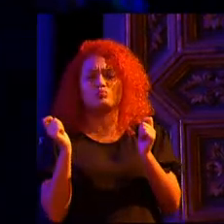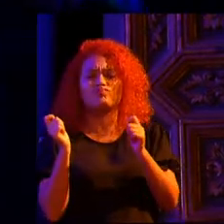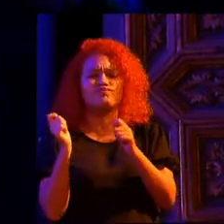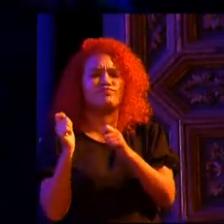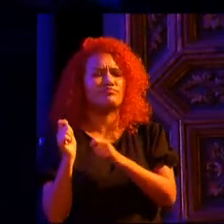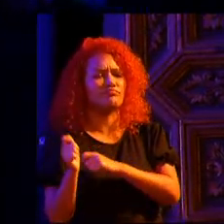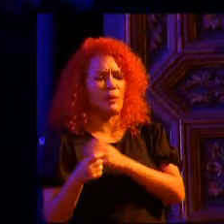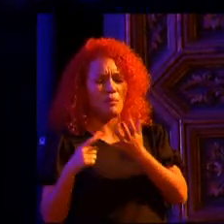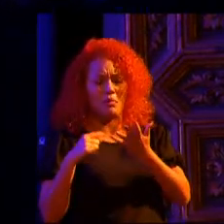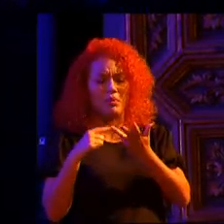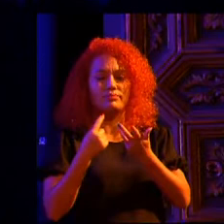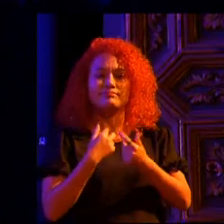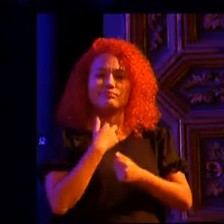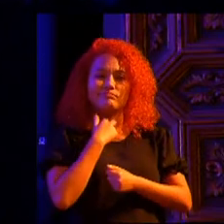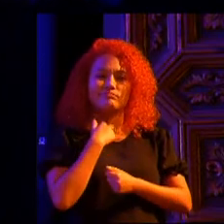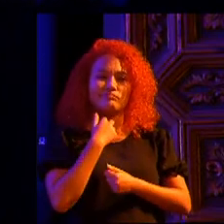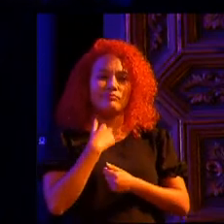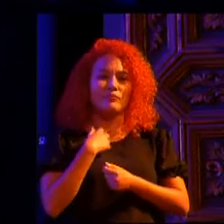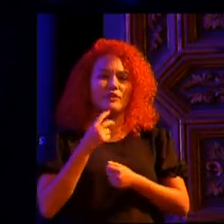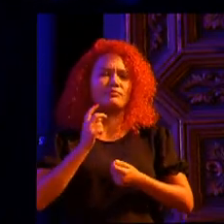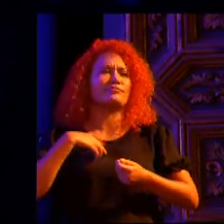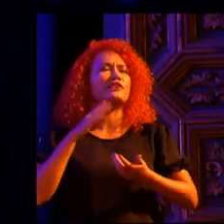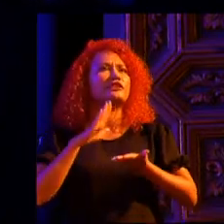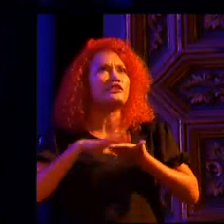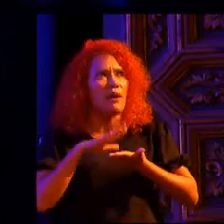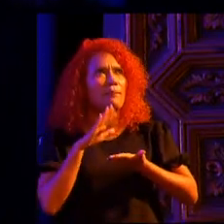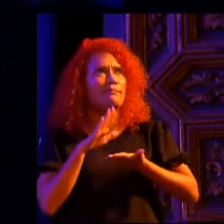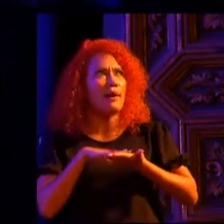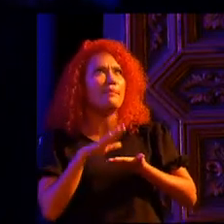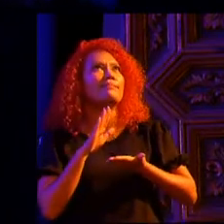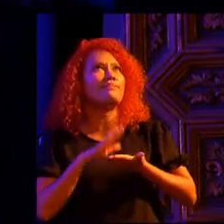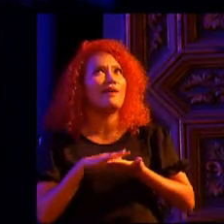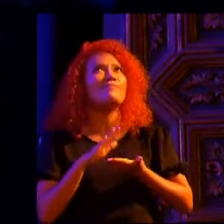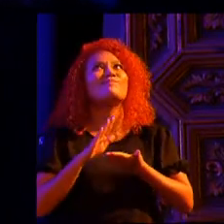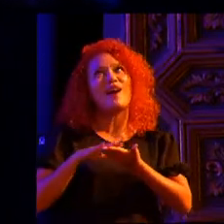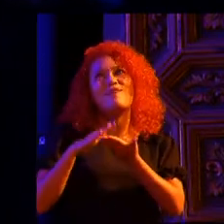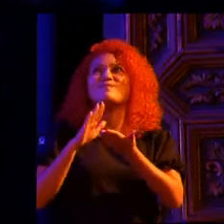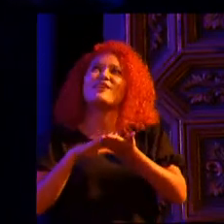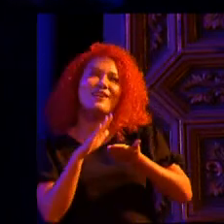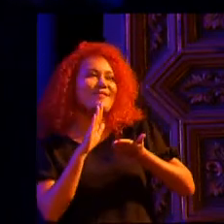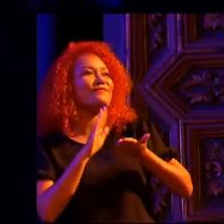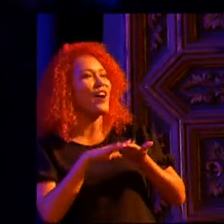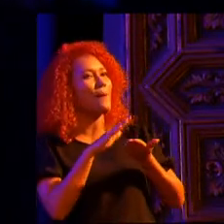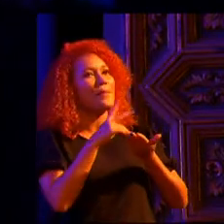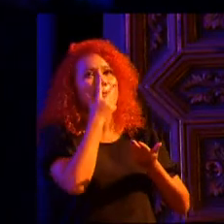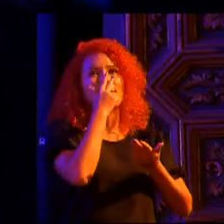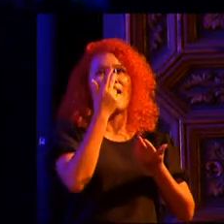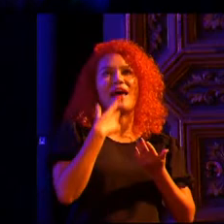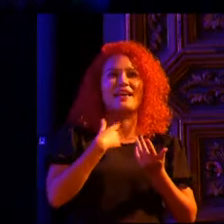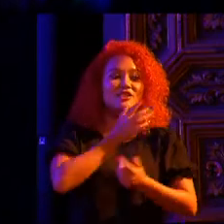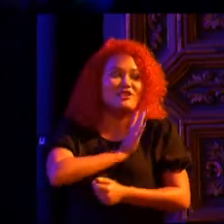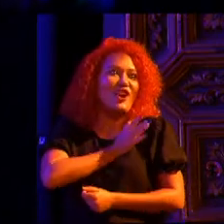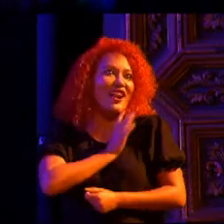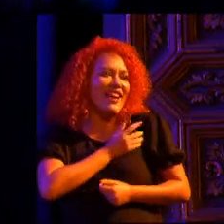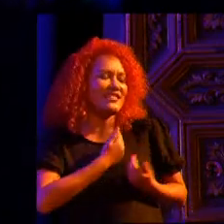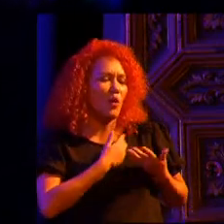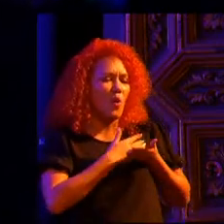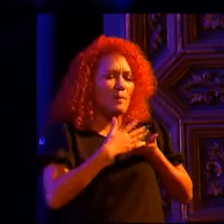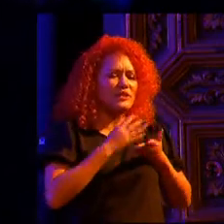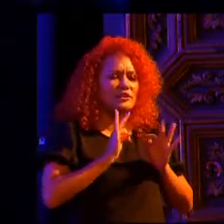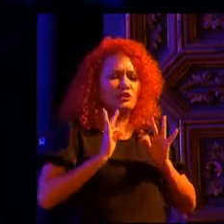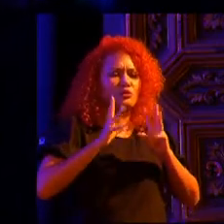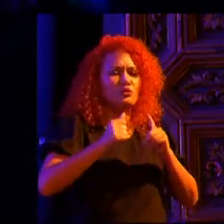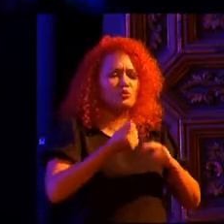o pé no ritmo do pulso desde que nasce. O pulso é o coração. O coração é o centro de tudo, da vida, do